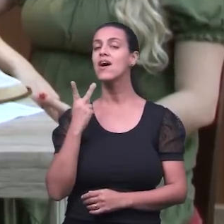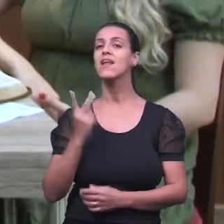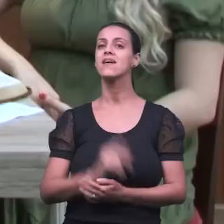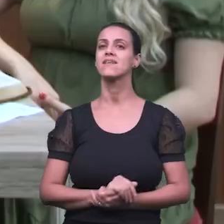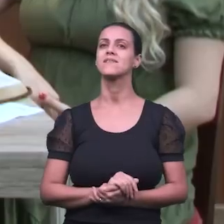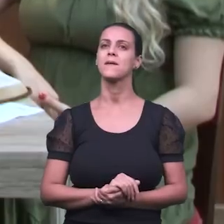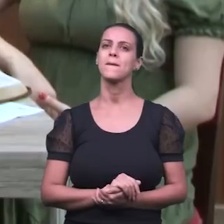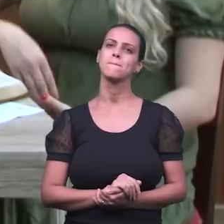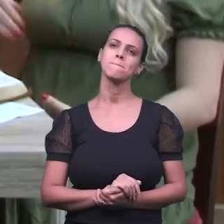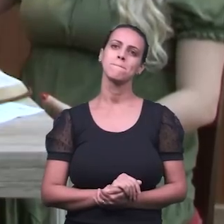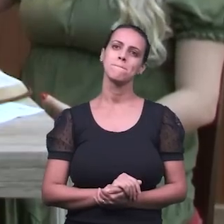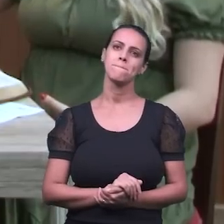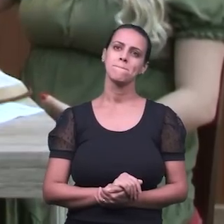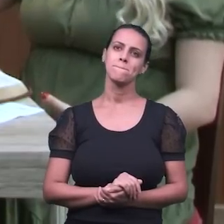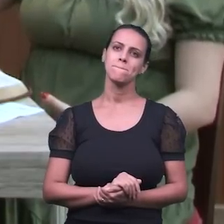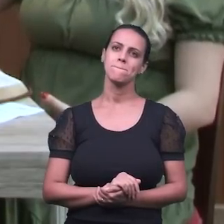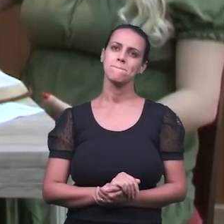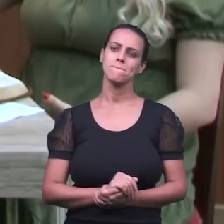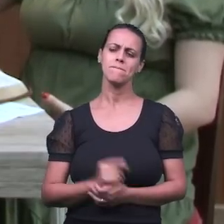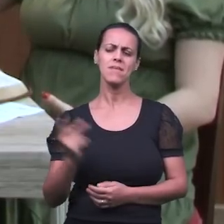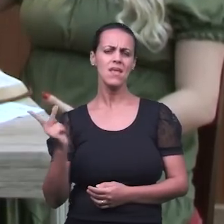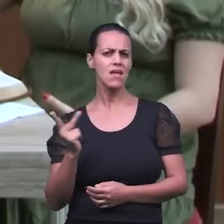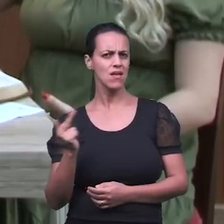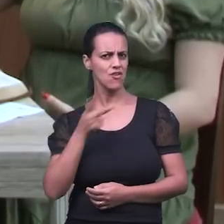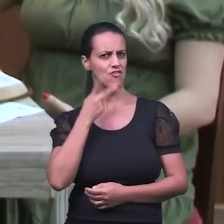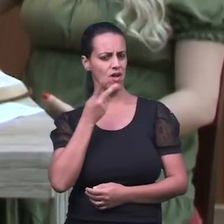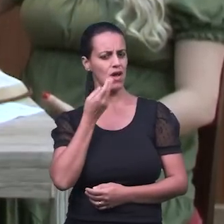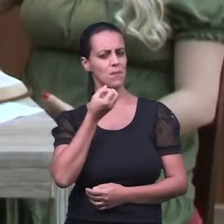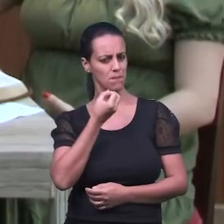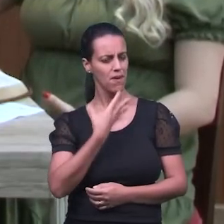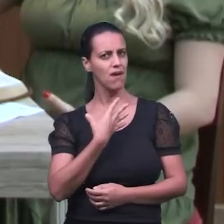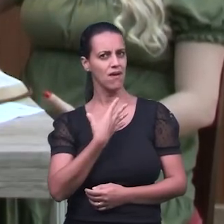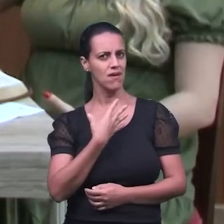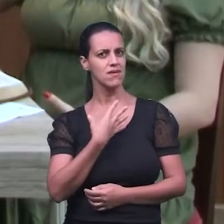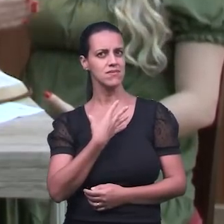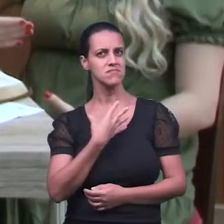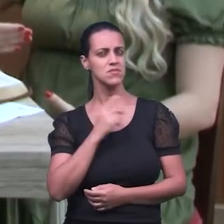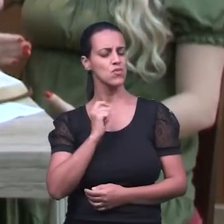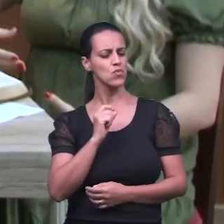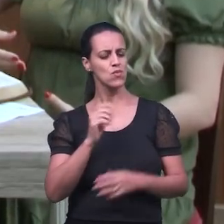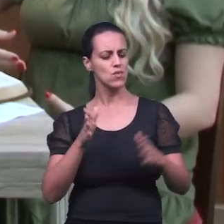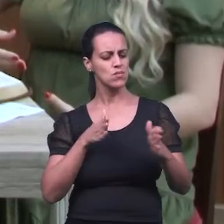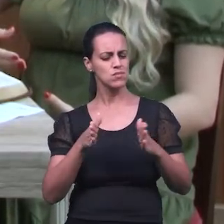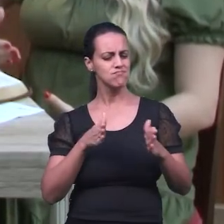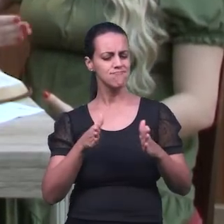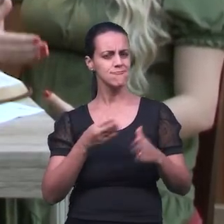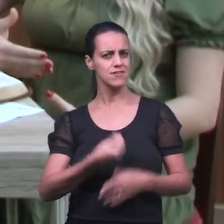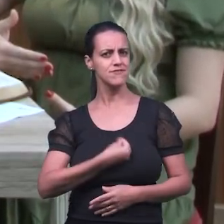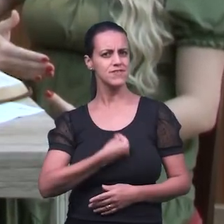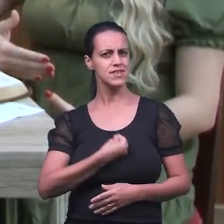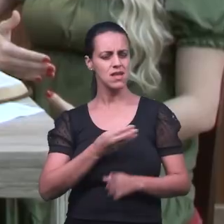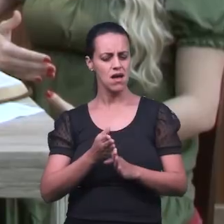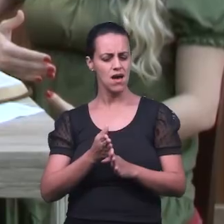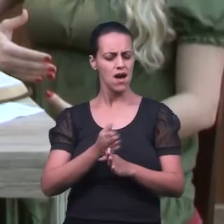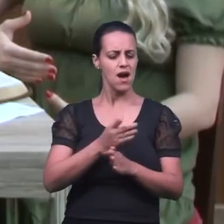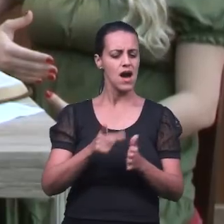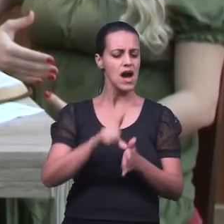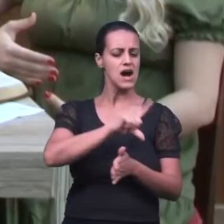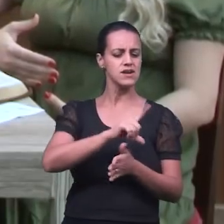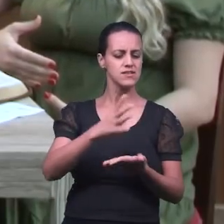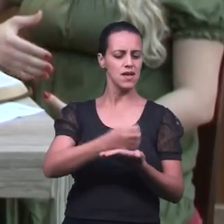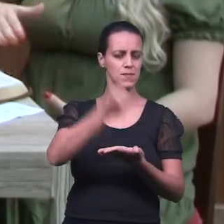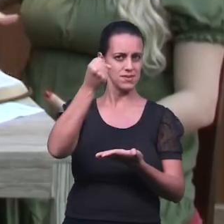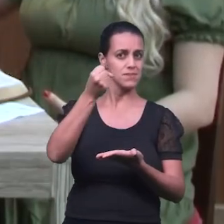fazer. Pode falar. Os irmãos ali eles falaram bem, né, sobre a gente estar vivendo um período que é o pré-arrebatamento. Então a